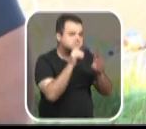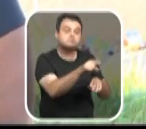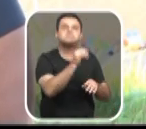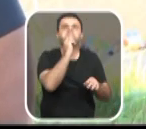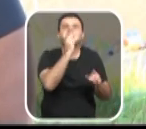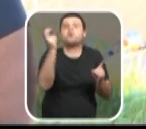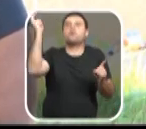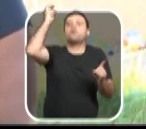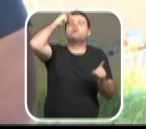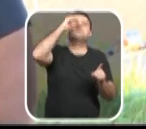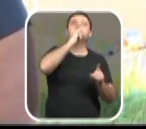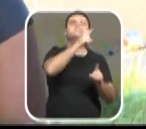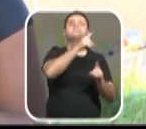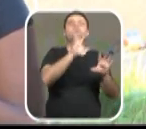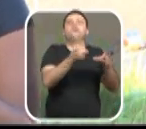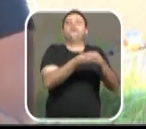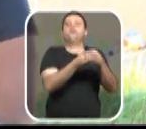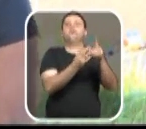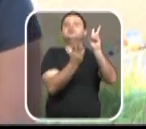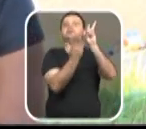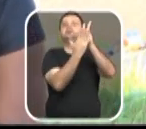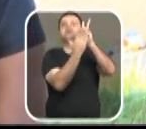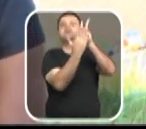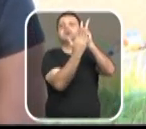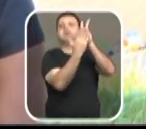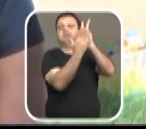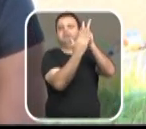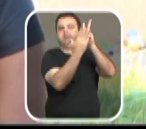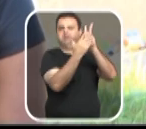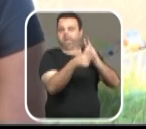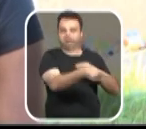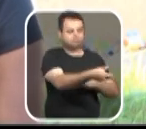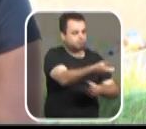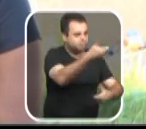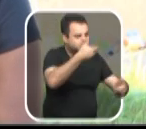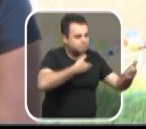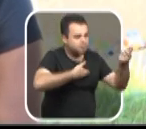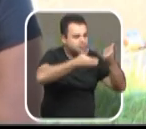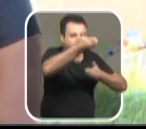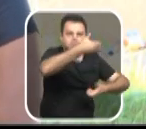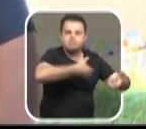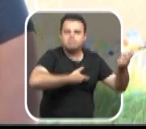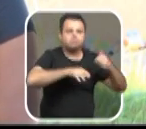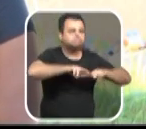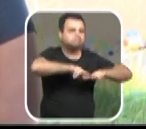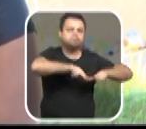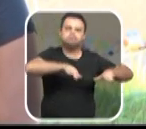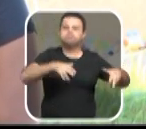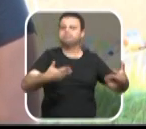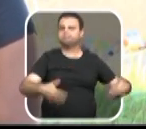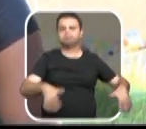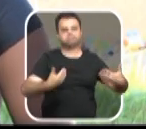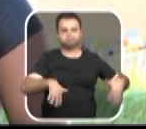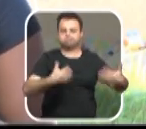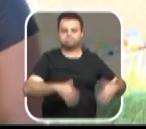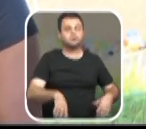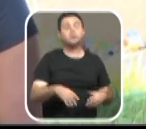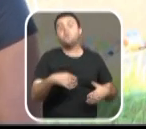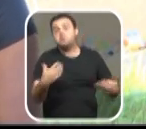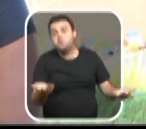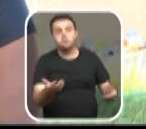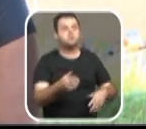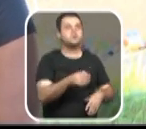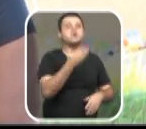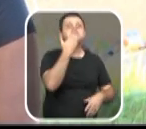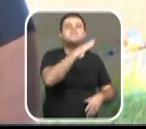exemplo, indígena, tudo que ela não pode trazer e contribuir para aquela escola, uma criança que tenha uma